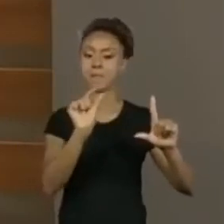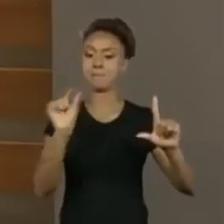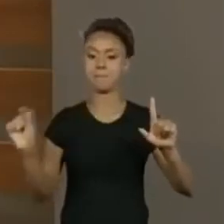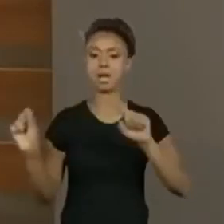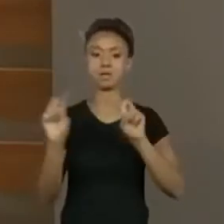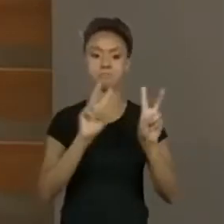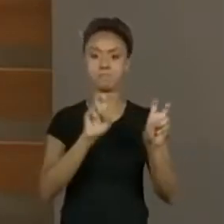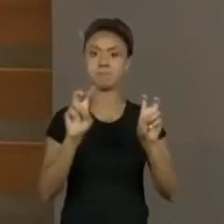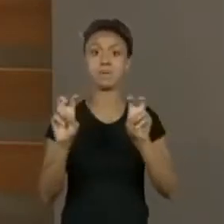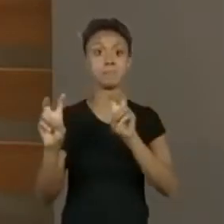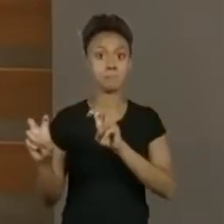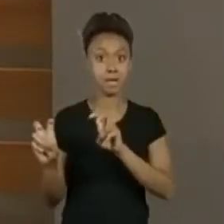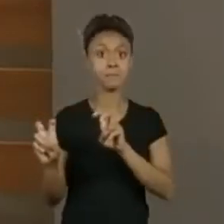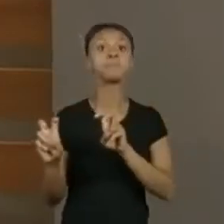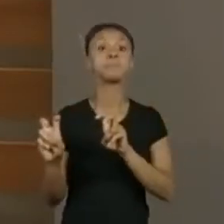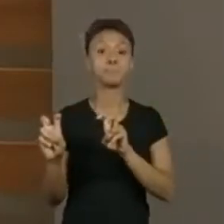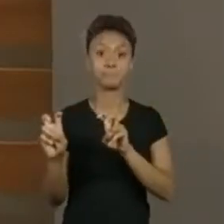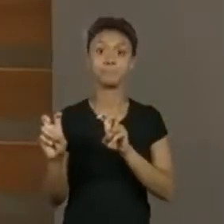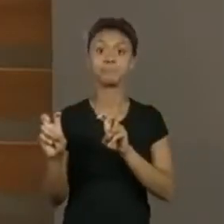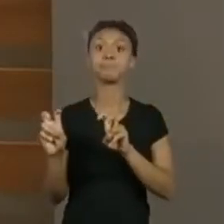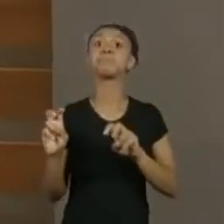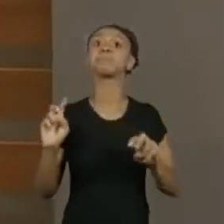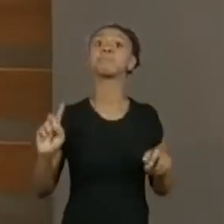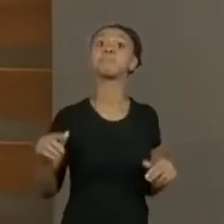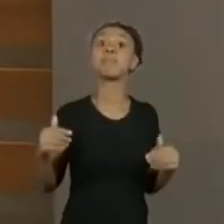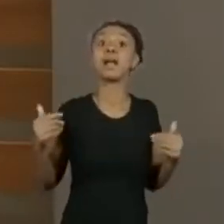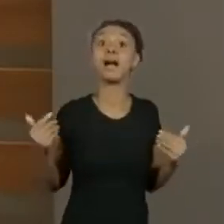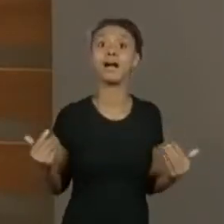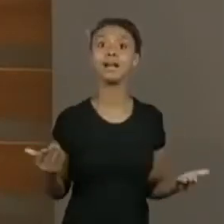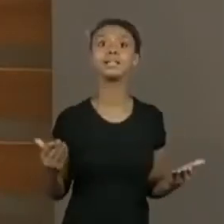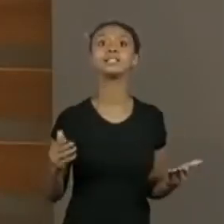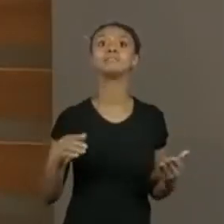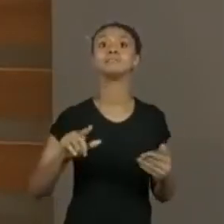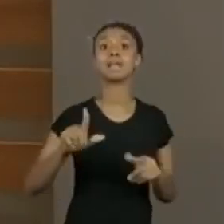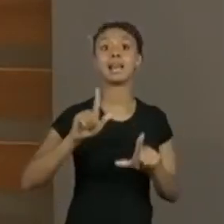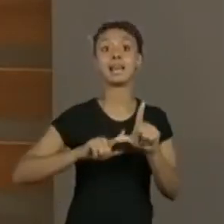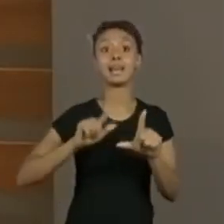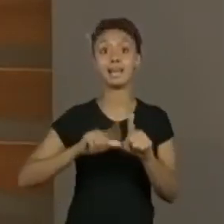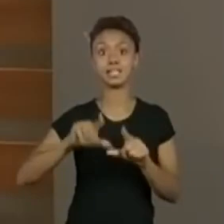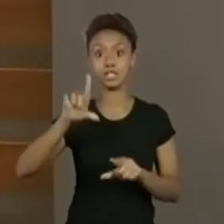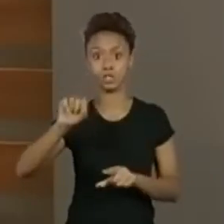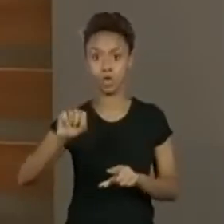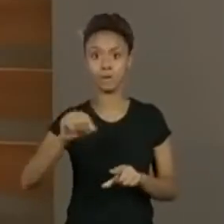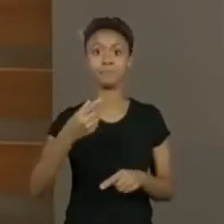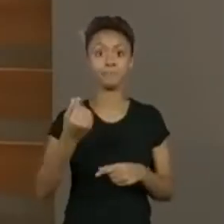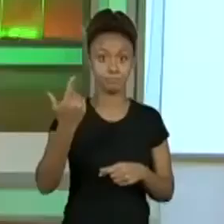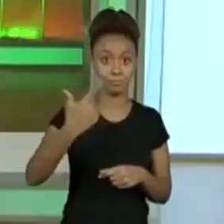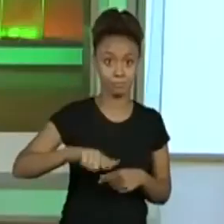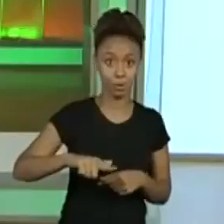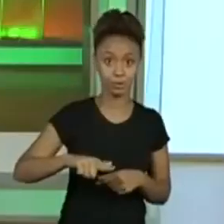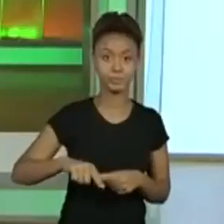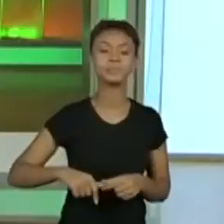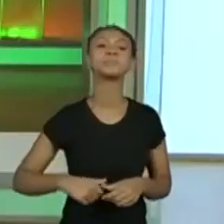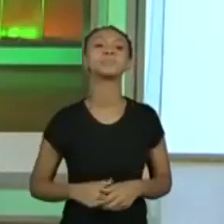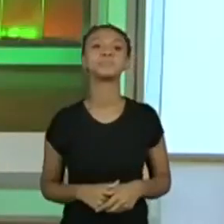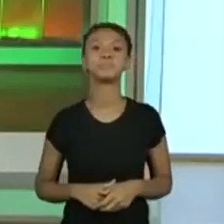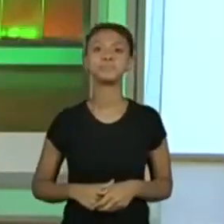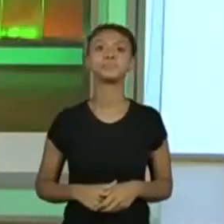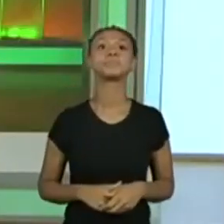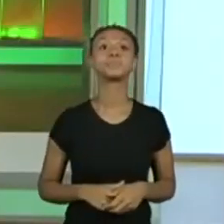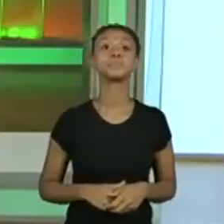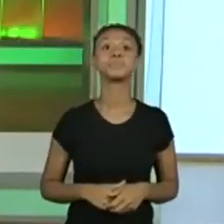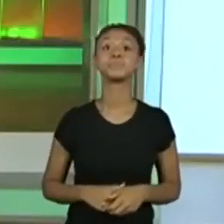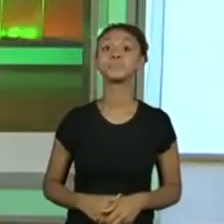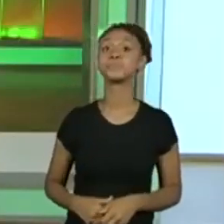aí cada um escolhe o que quer. E aí a gente escolheu a letra. Vamos escolher outra letra, professora? Vamos. Vamos lá.